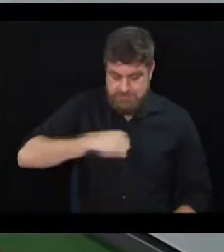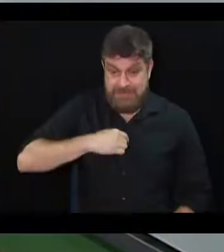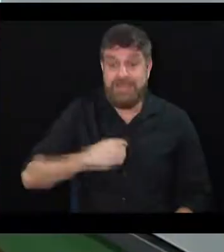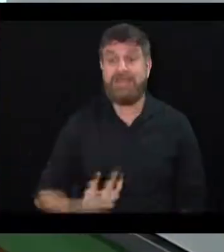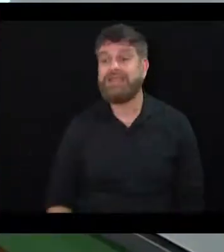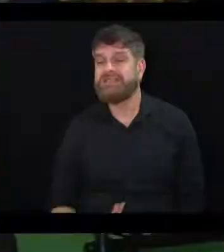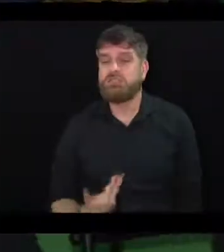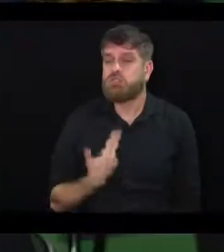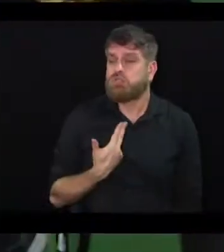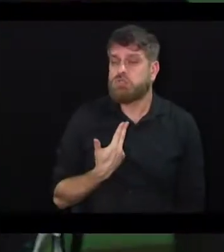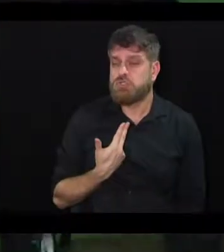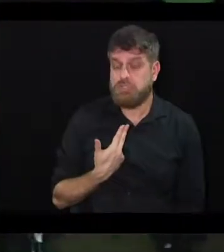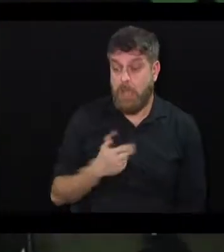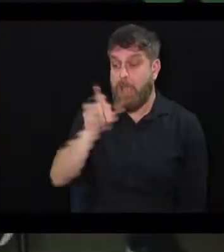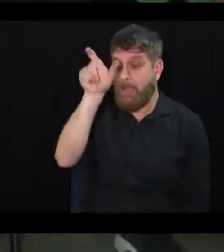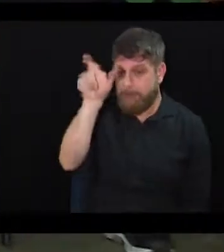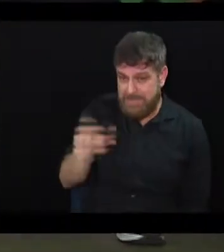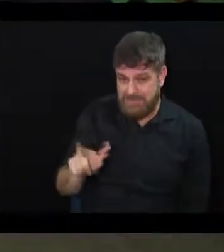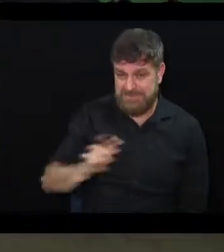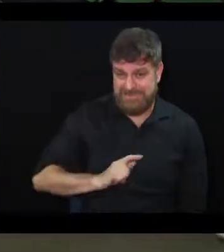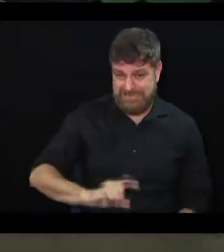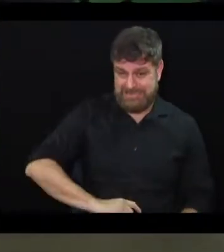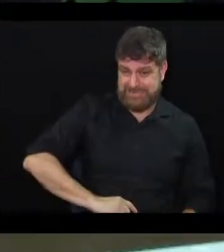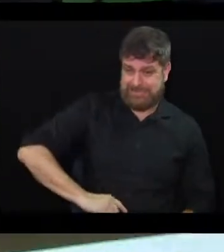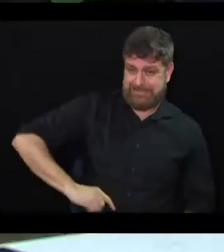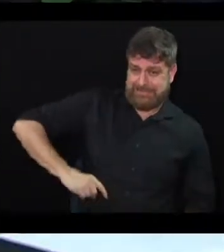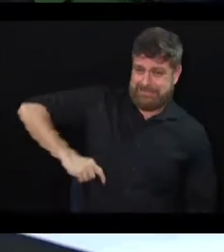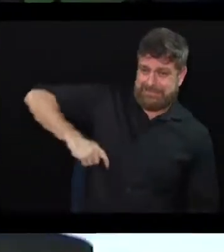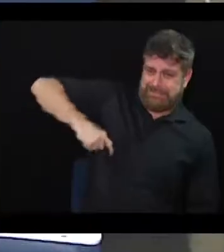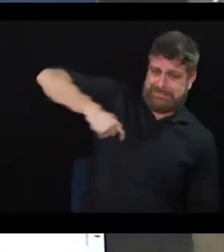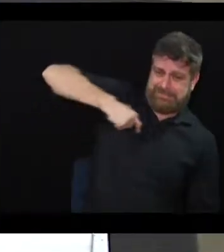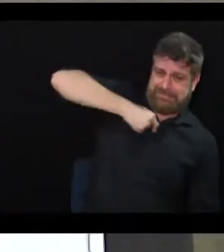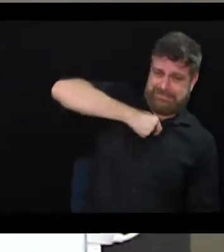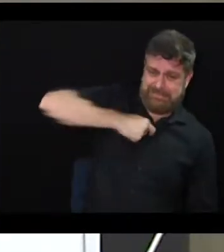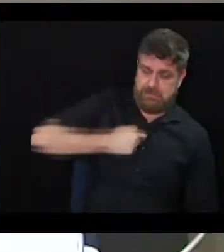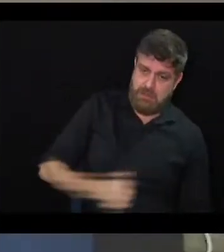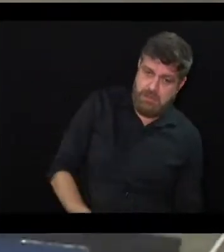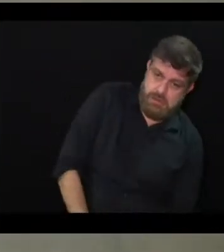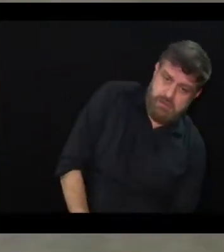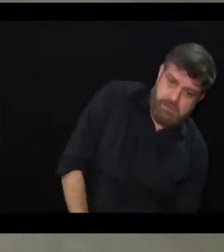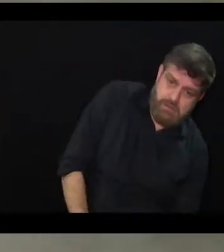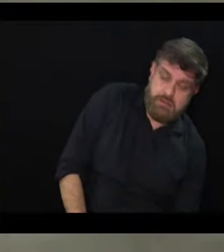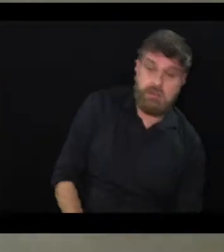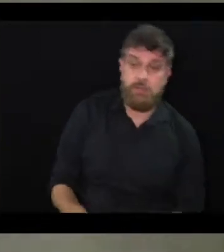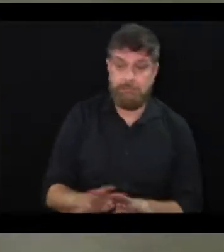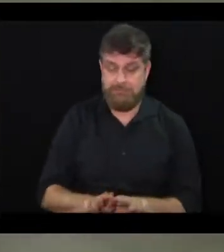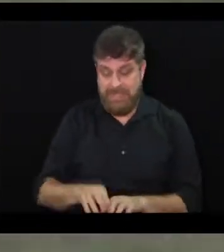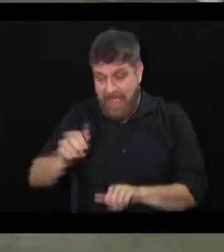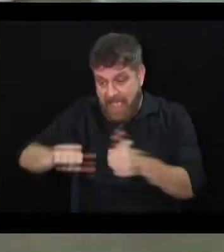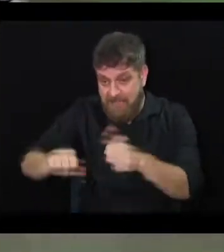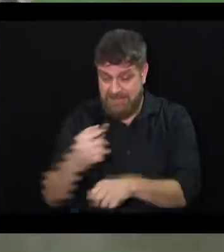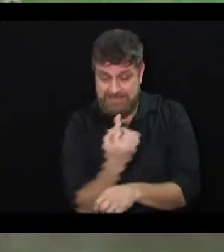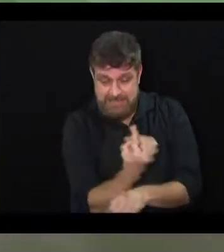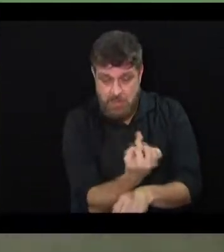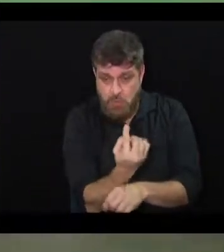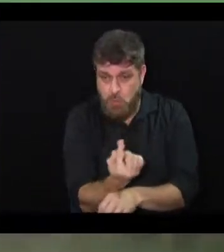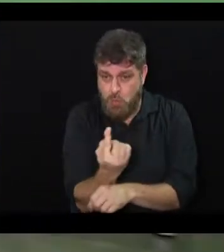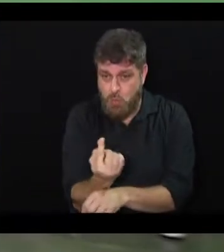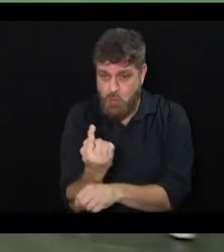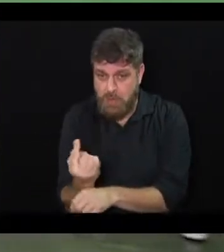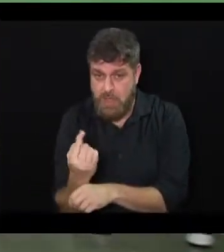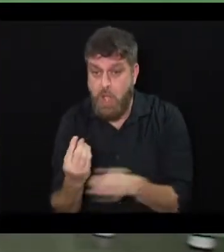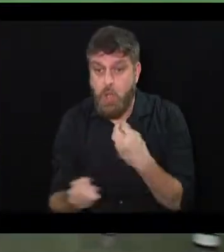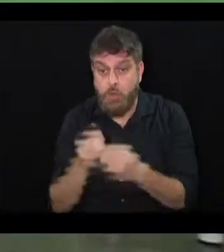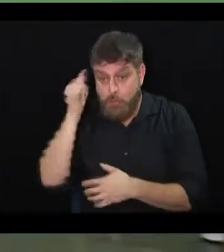é indicada para pacientes com curvas acima dos 50 graus, mas a avaliação é sempre caso a caso. Para